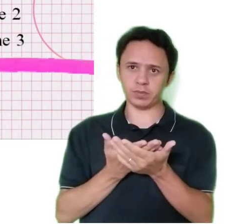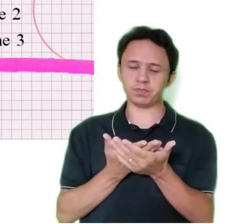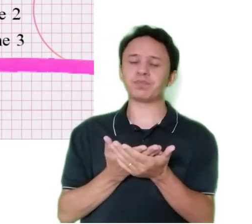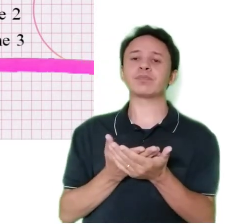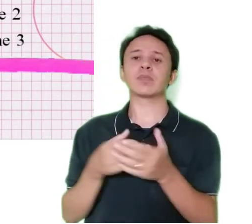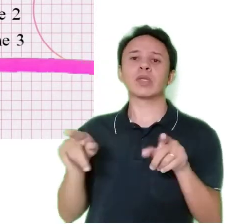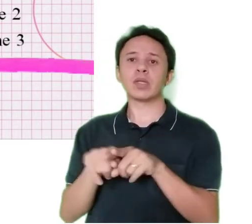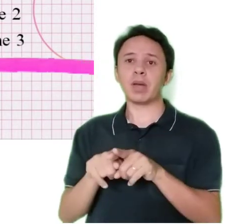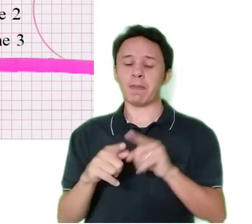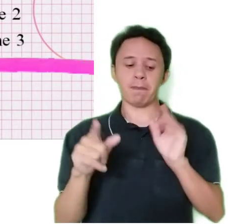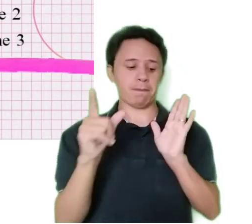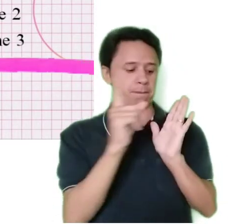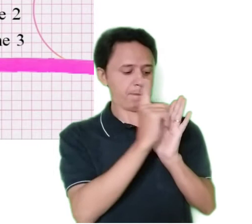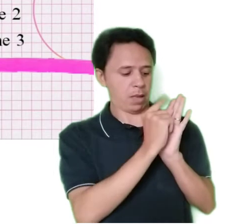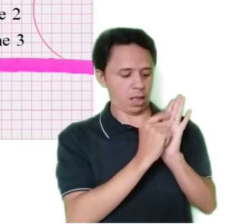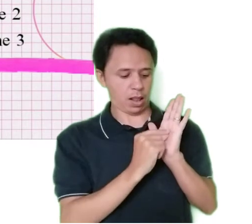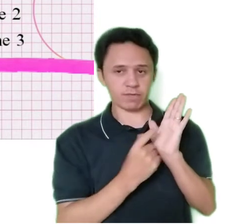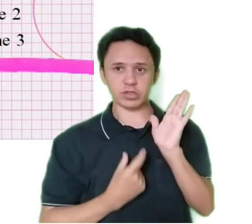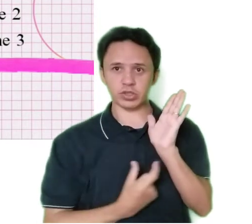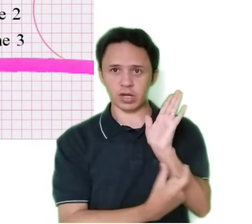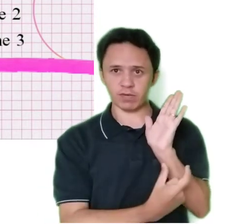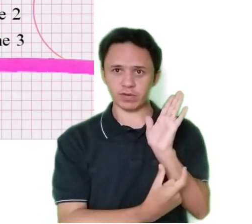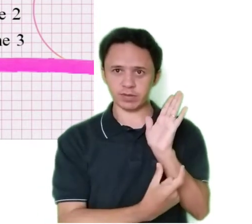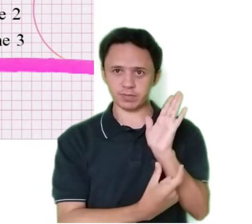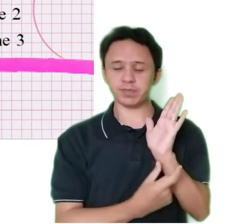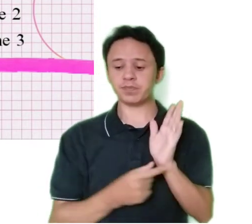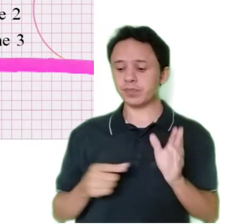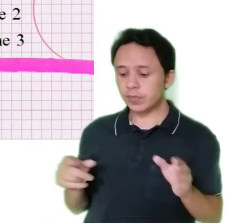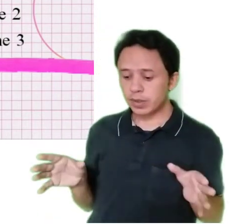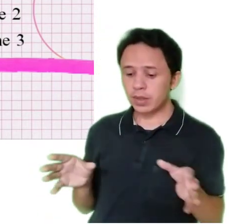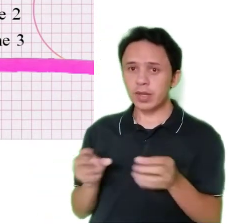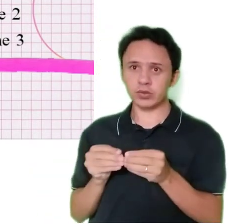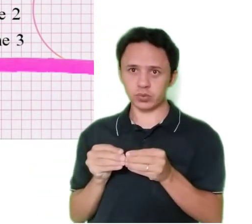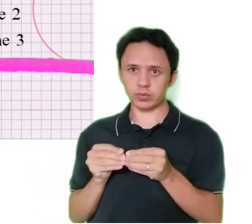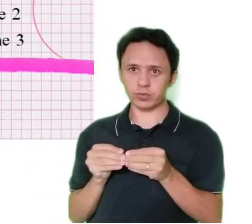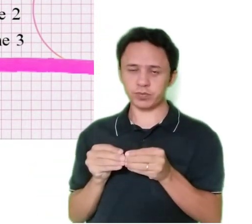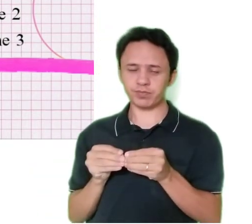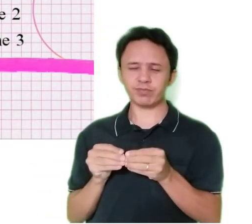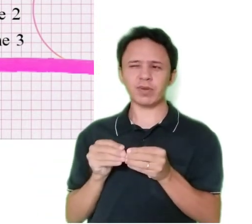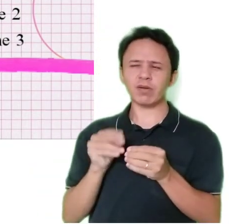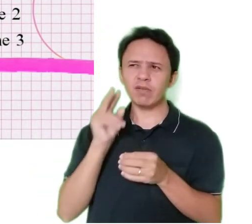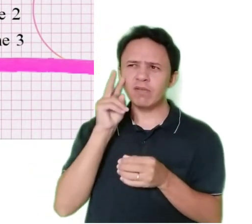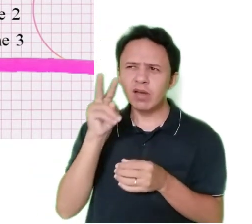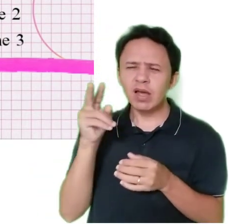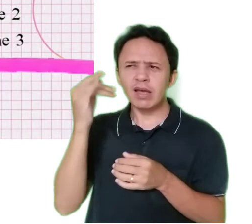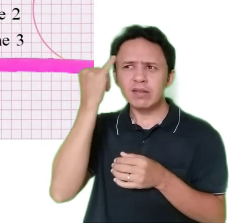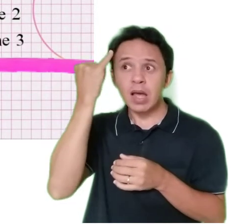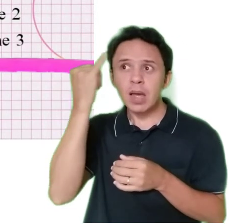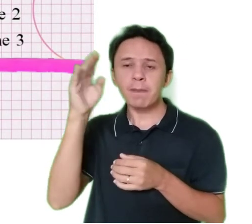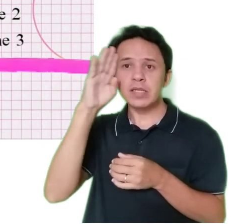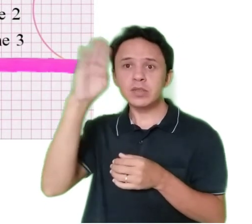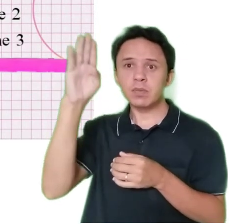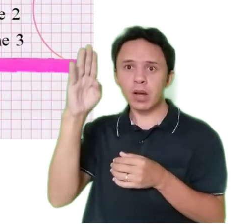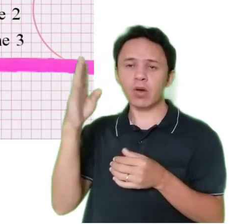Em outra, palavras-chave. E abaixo, resumo. Anote as ideias principais